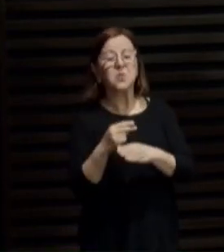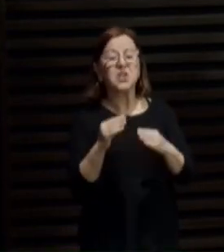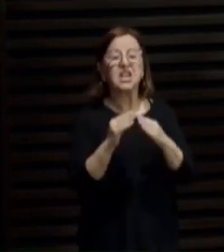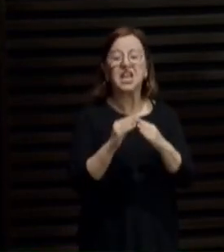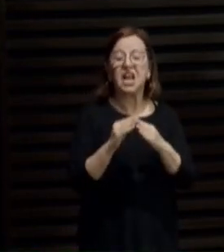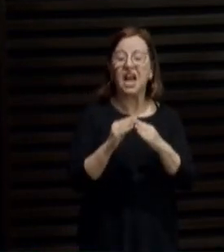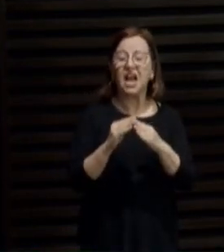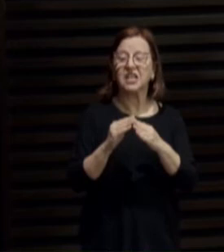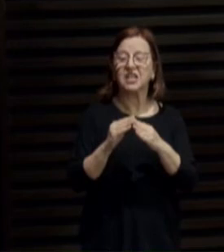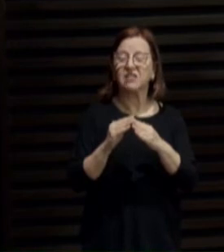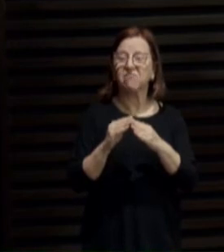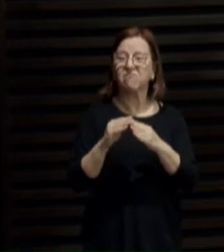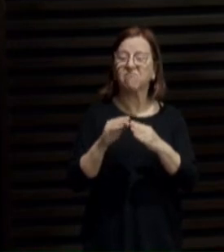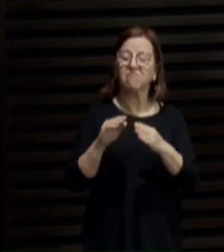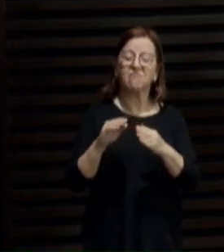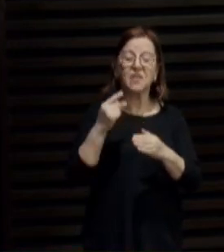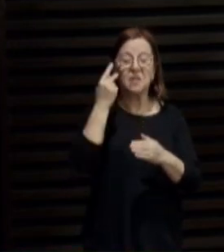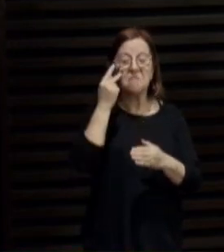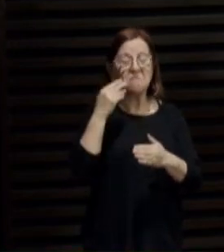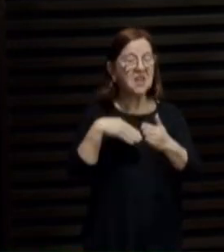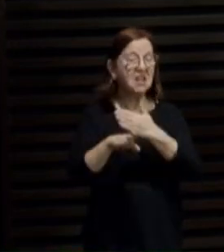É duro para mim isso que eu estou dizendo para você,